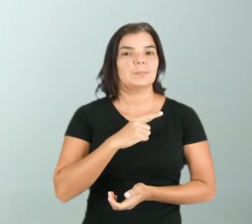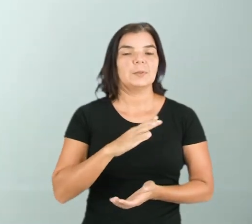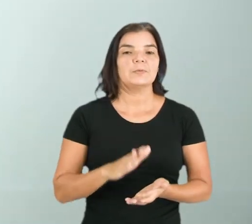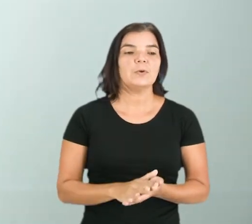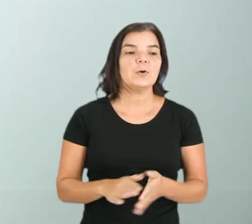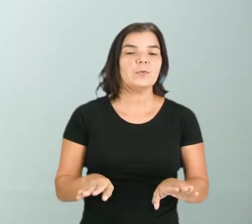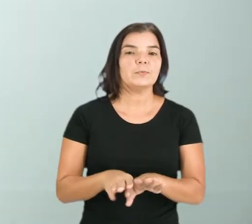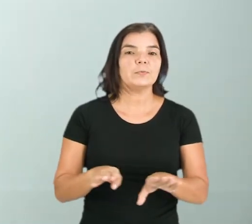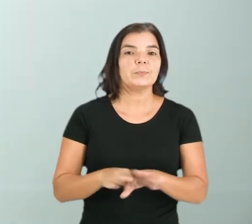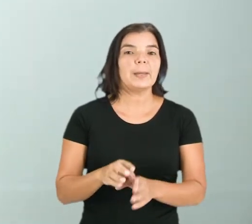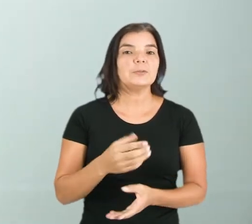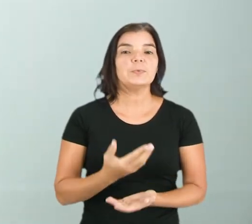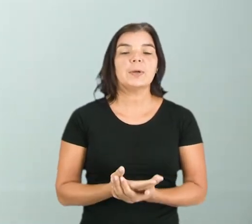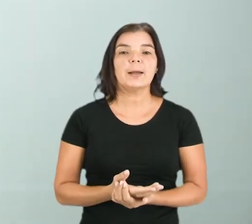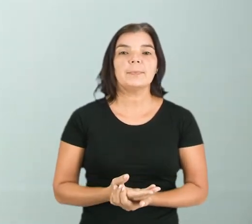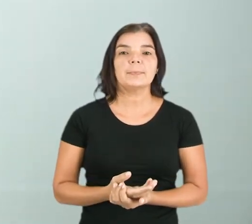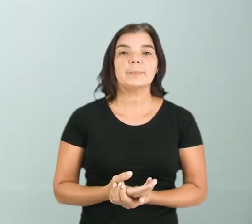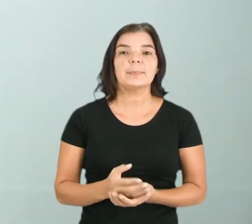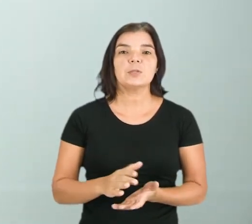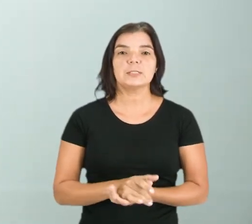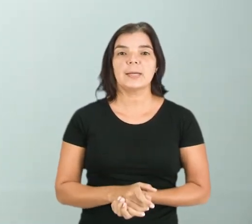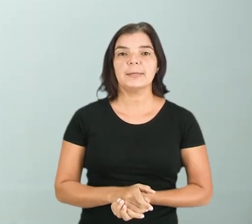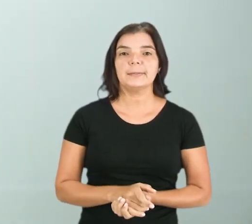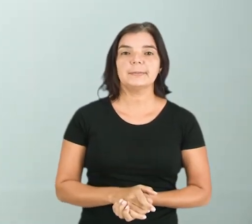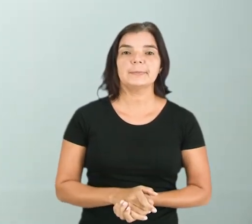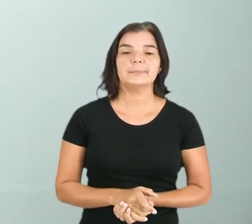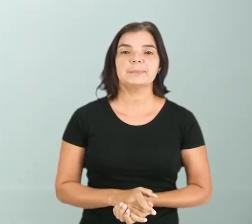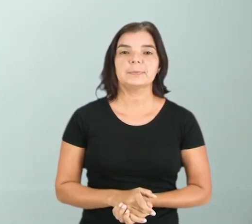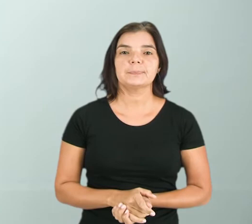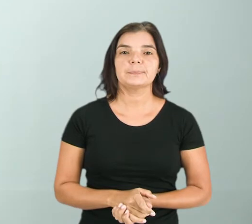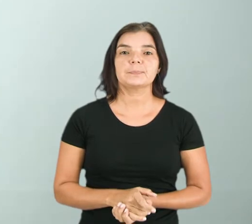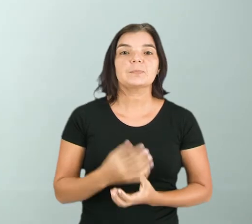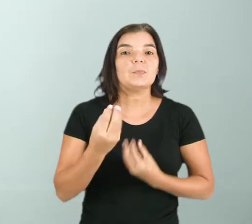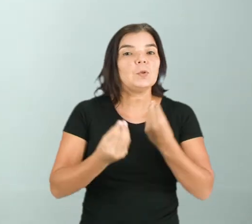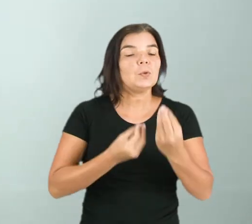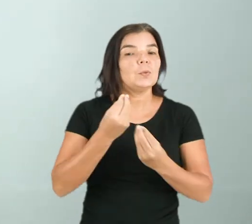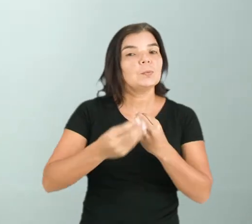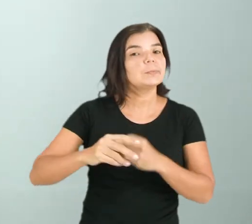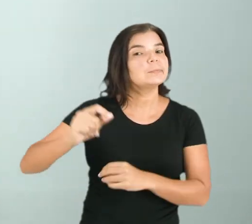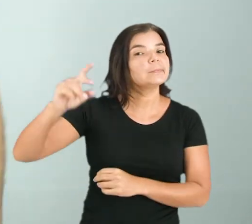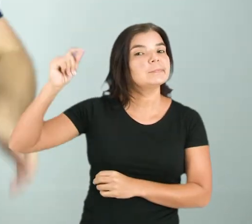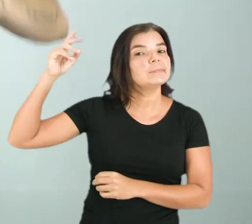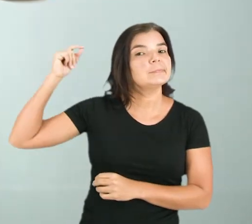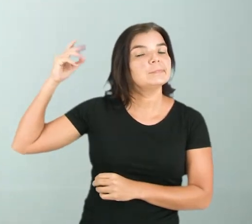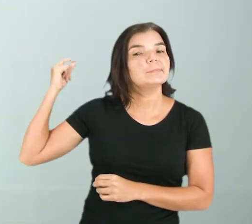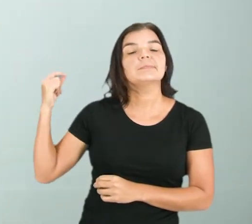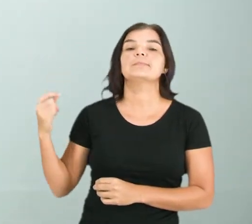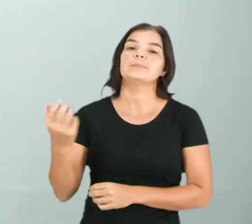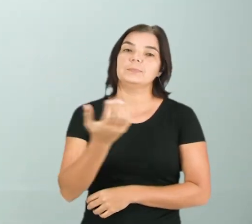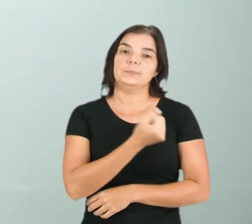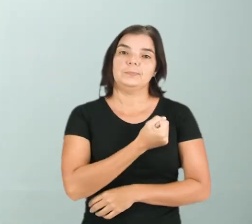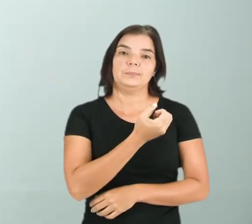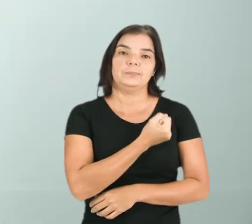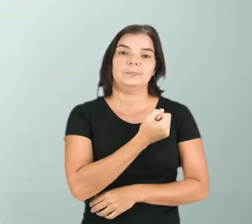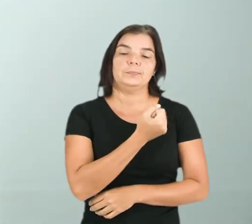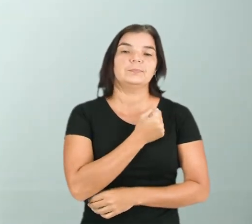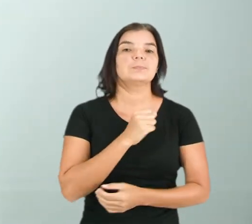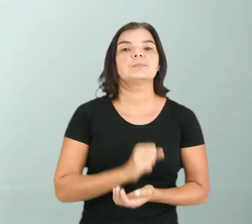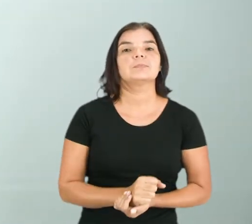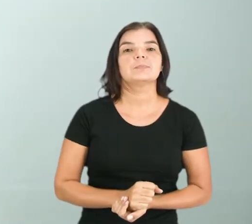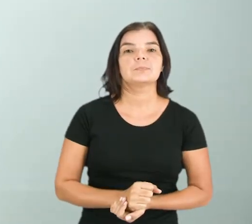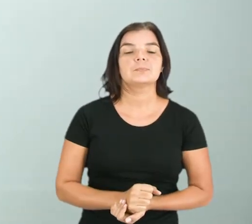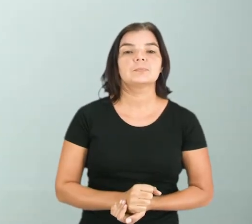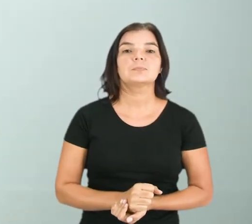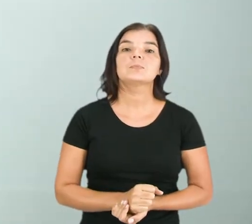medir corretamente. Tá entendendo? É como lá, voltando lá para a história dos números, né? Não tínhamos